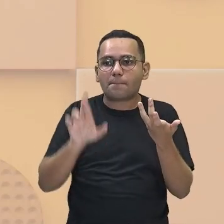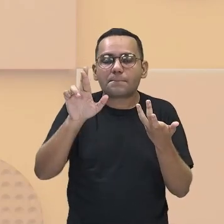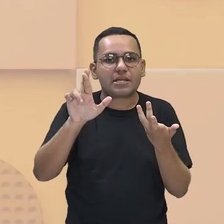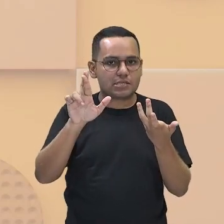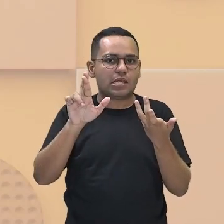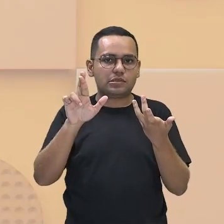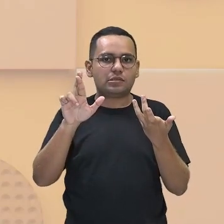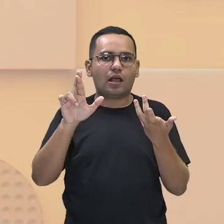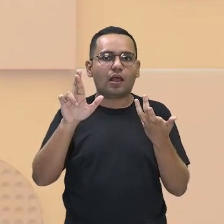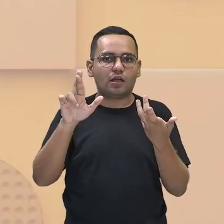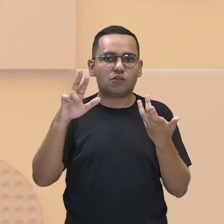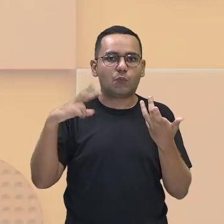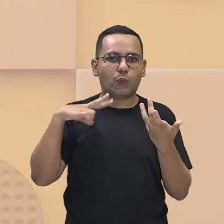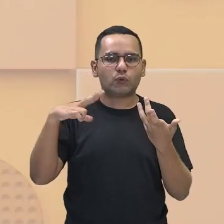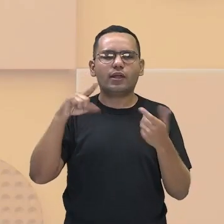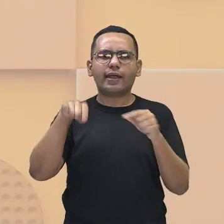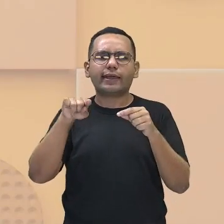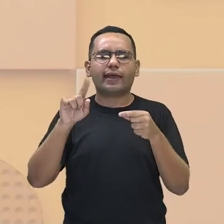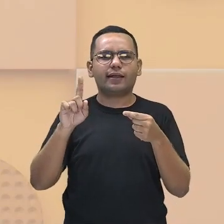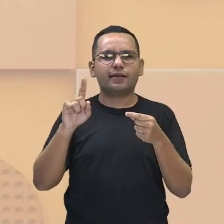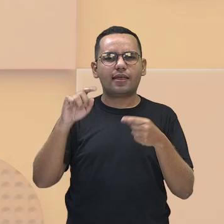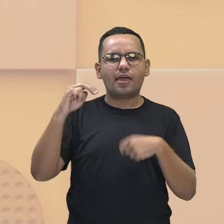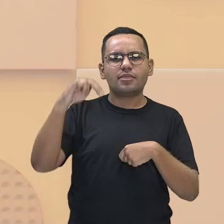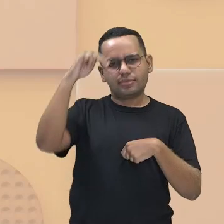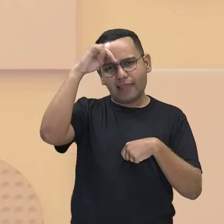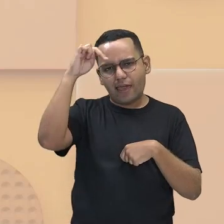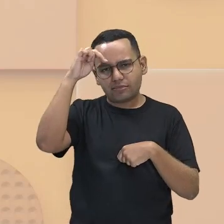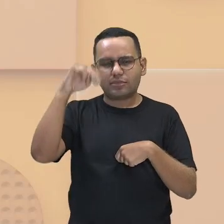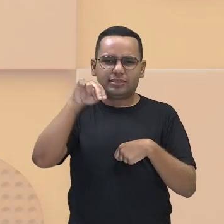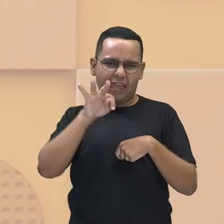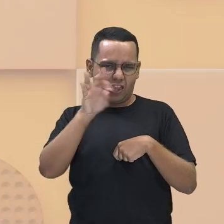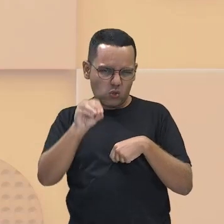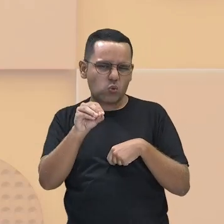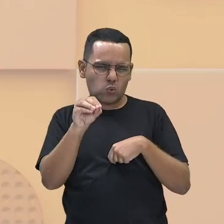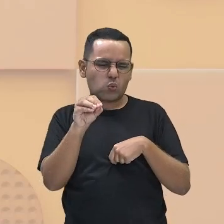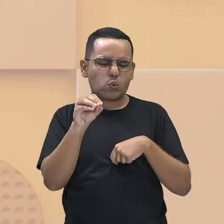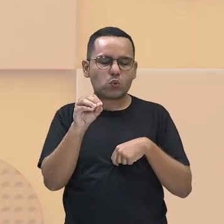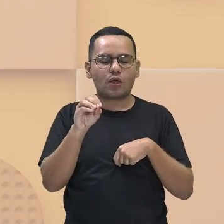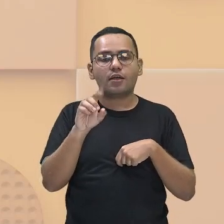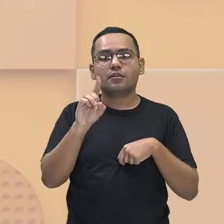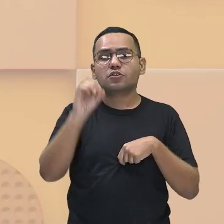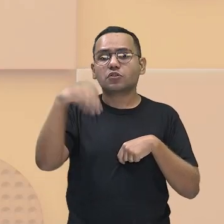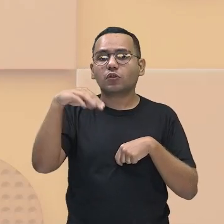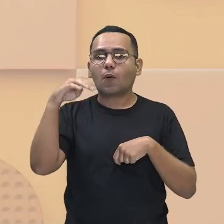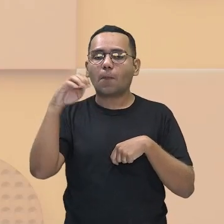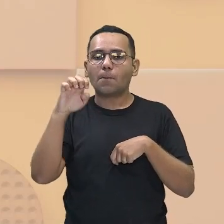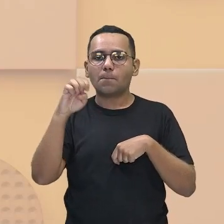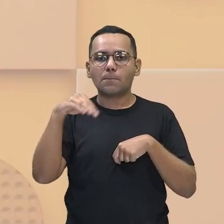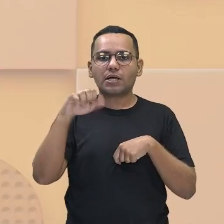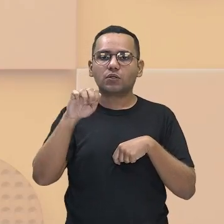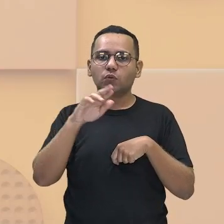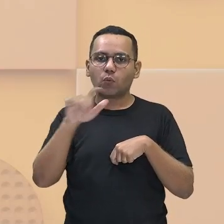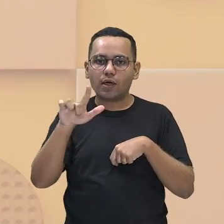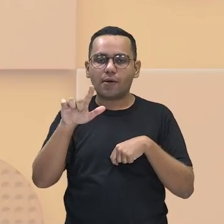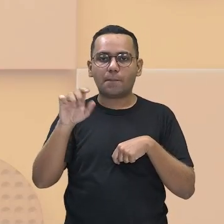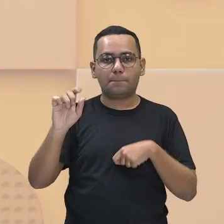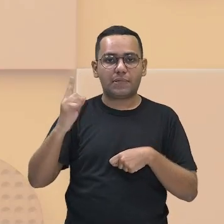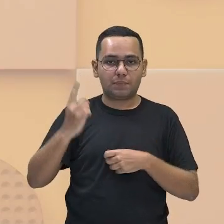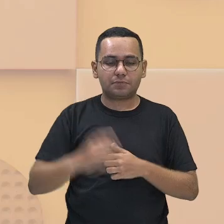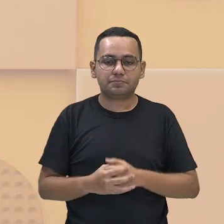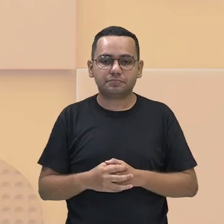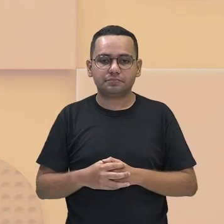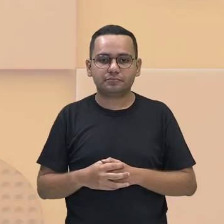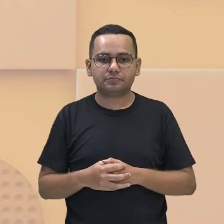do antigo rei português, Dom Manuel I, que é o Manuel o Venturoso.